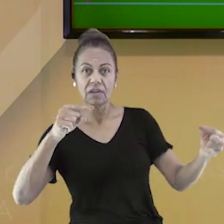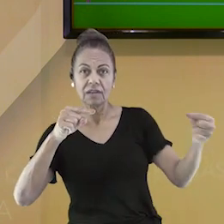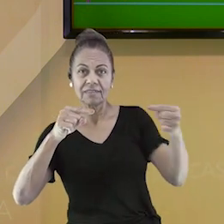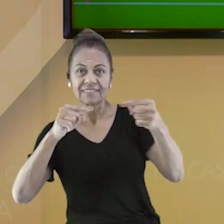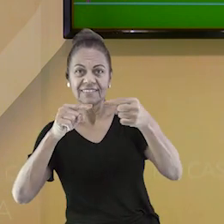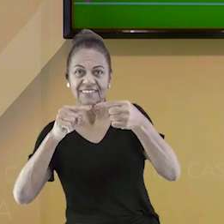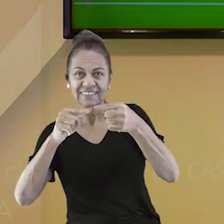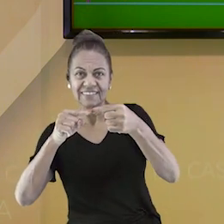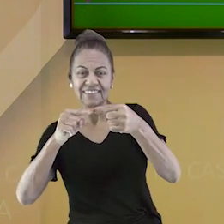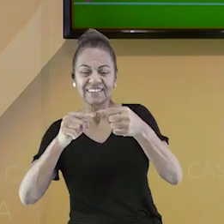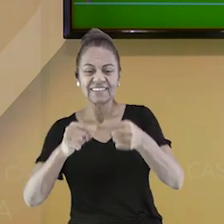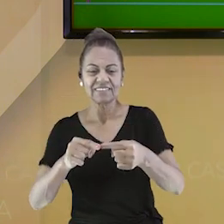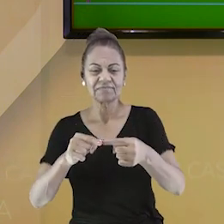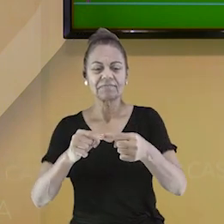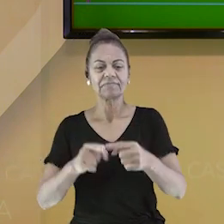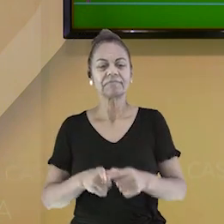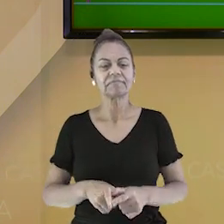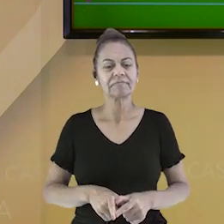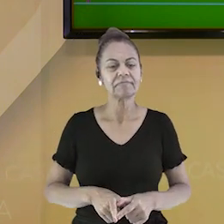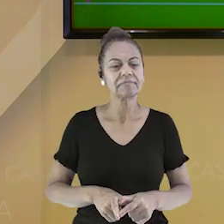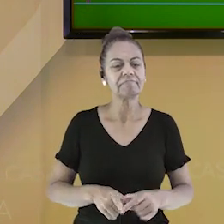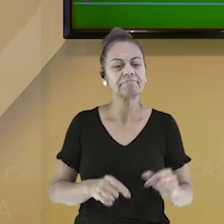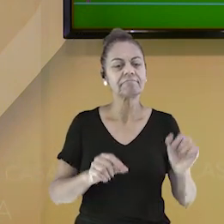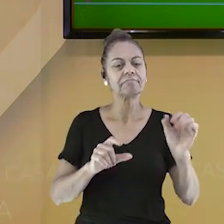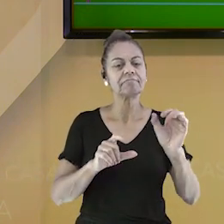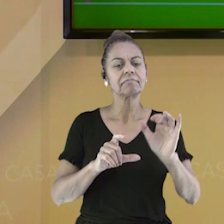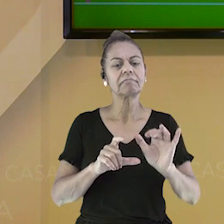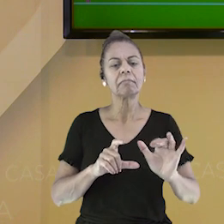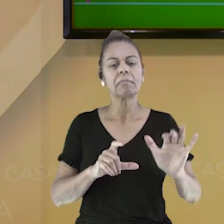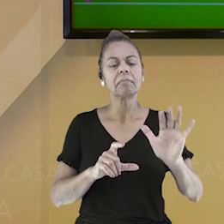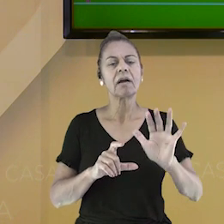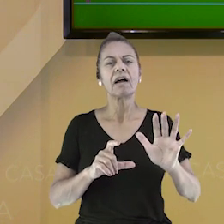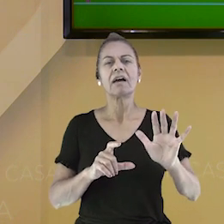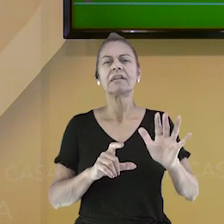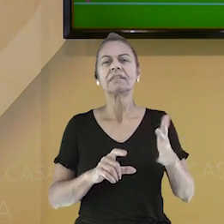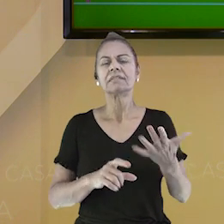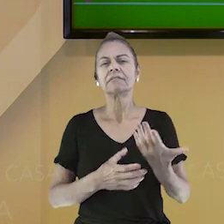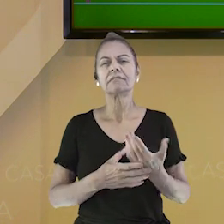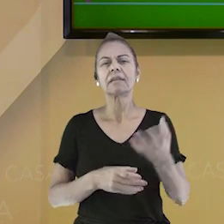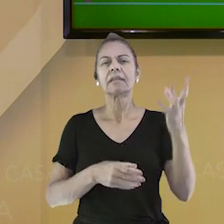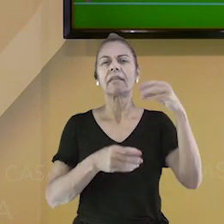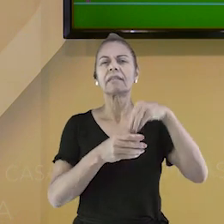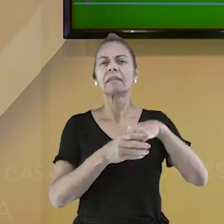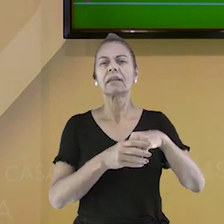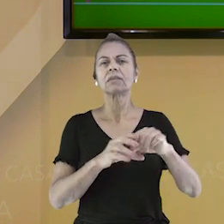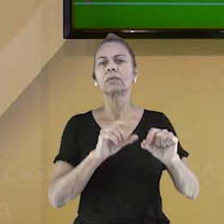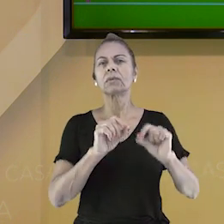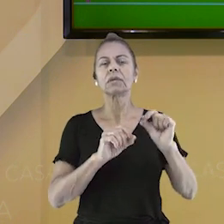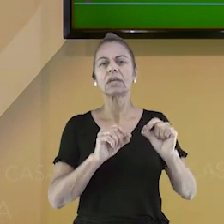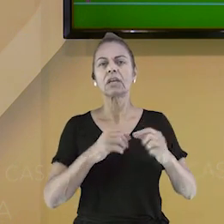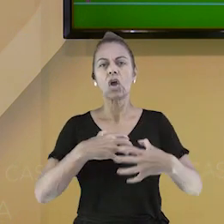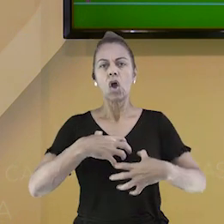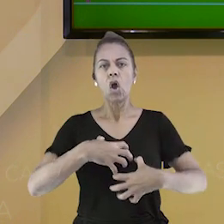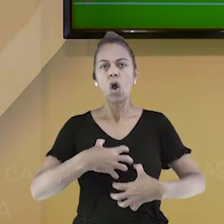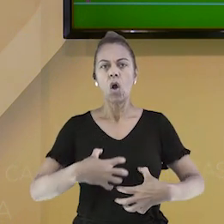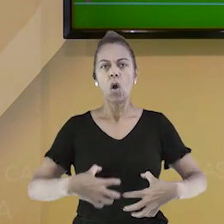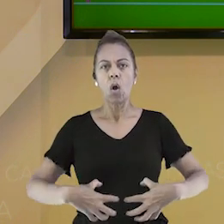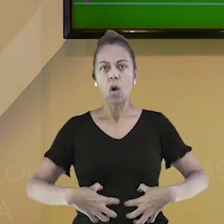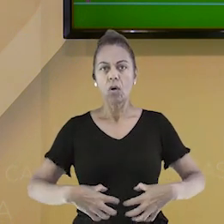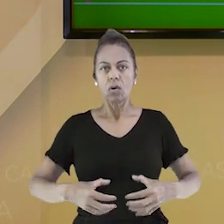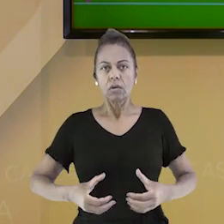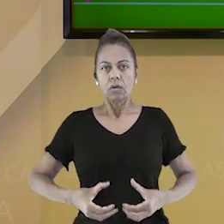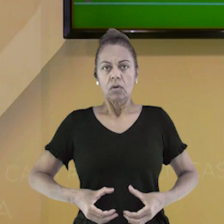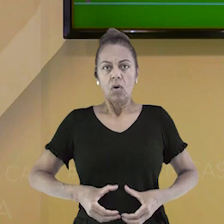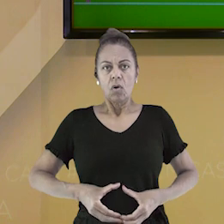terceira opção, que é essa aqui. Já o nosso segundo método, a gente pode perceber que ele representa órgãos reprodutores, né?